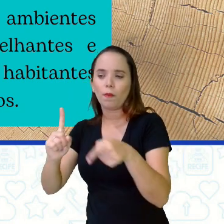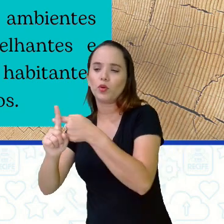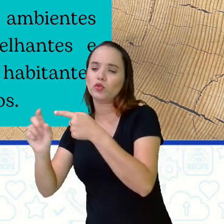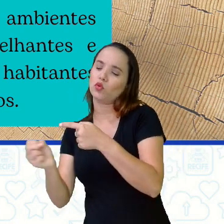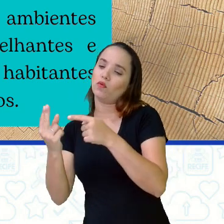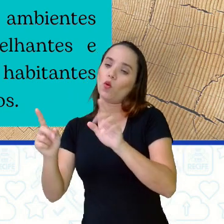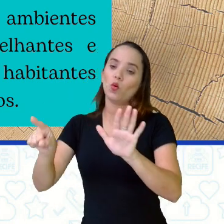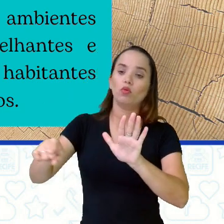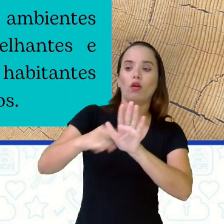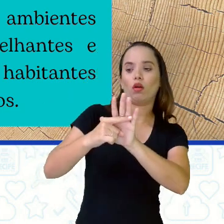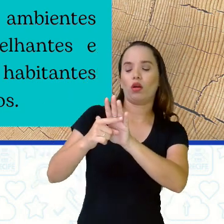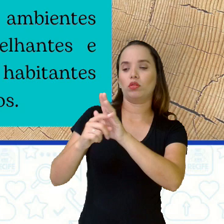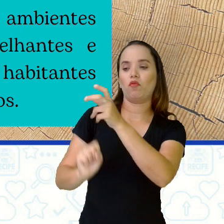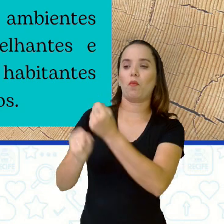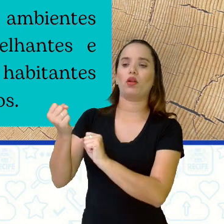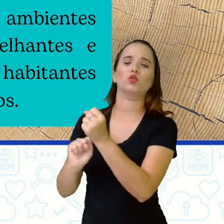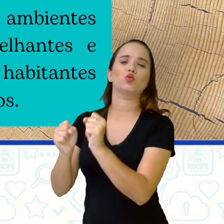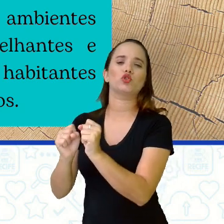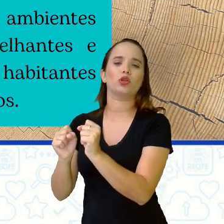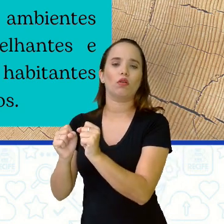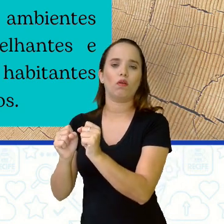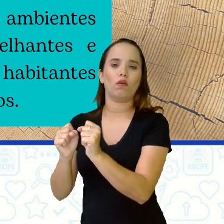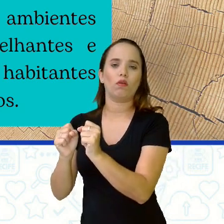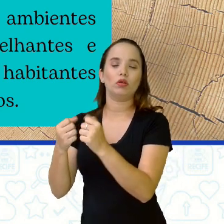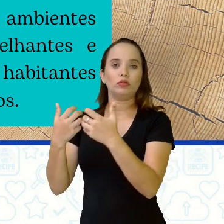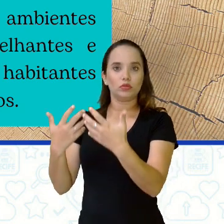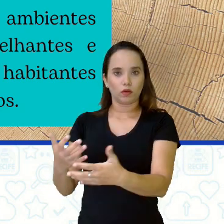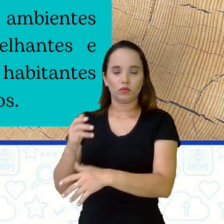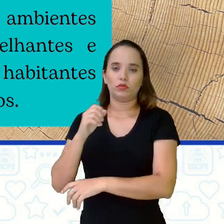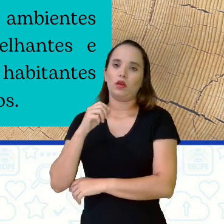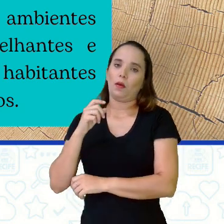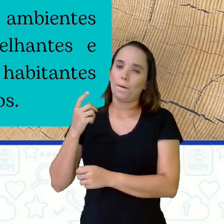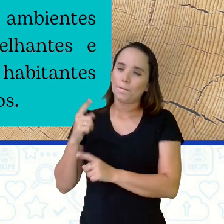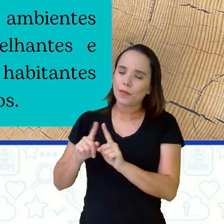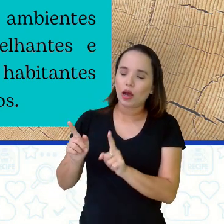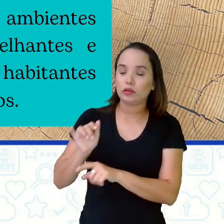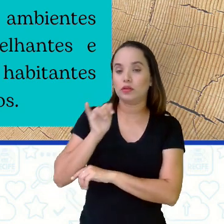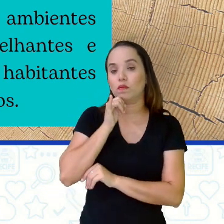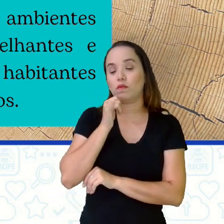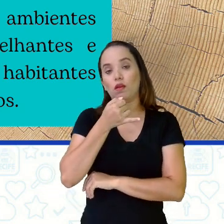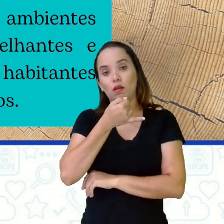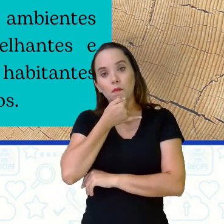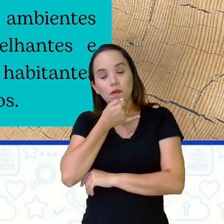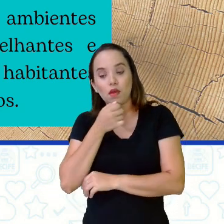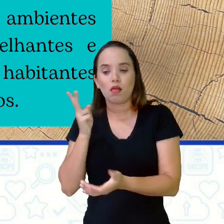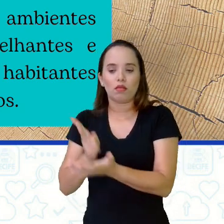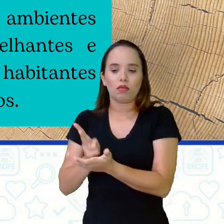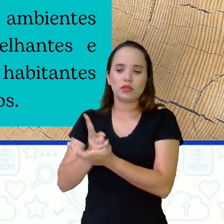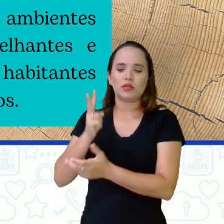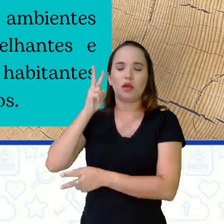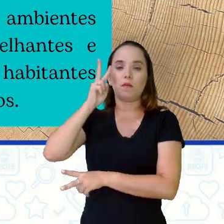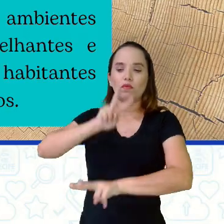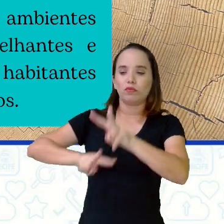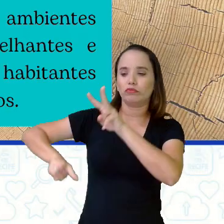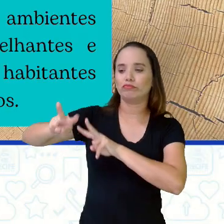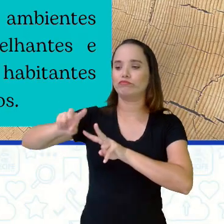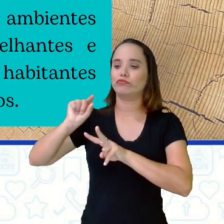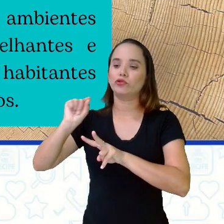negativo para a atividade. No caso aí vai ser, né, infelizmente, vai ser sempre visto a questão do custo, né, na sociedade que a gente